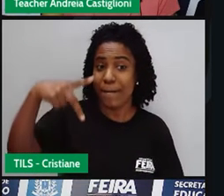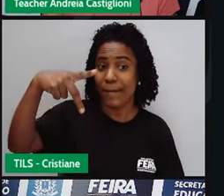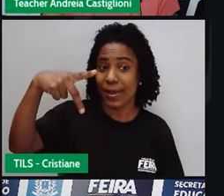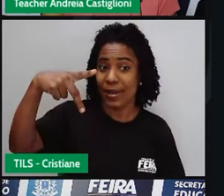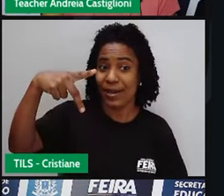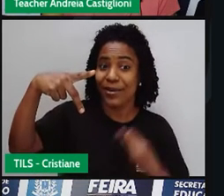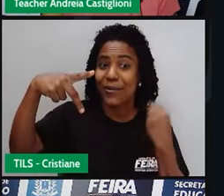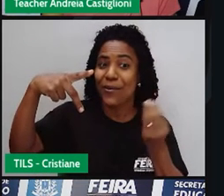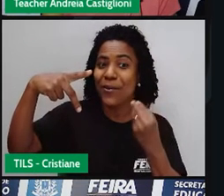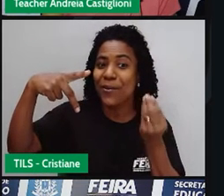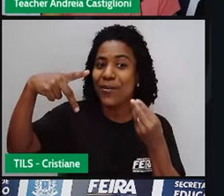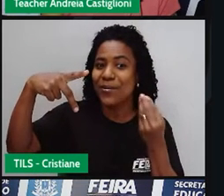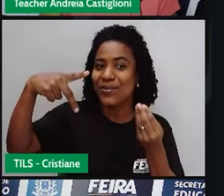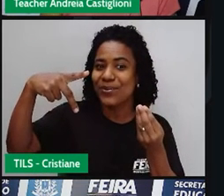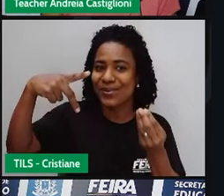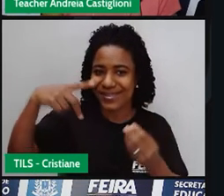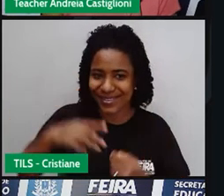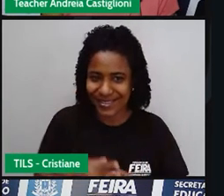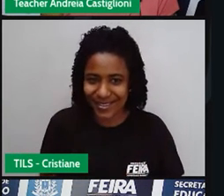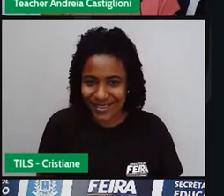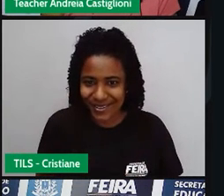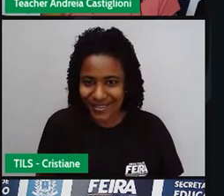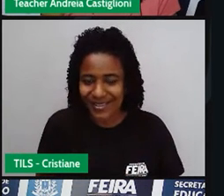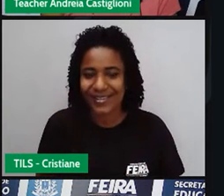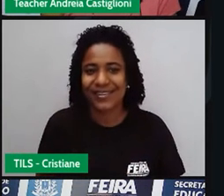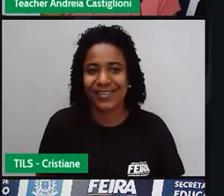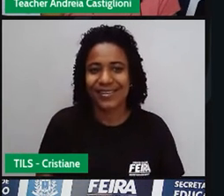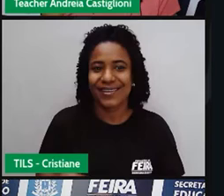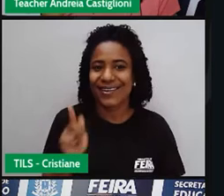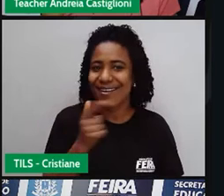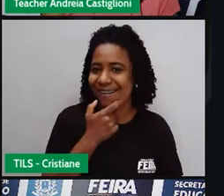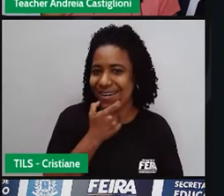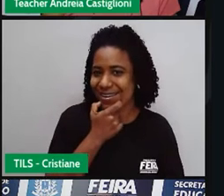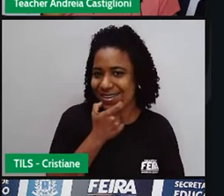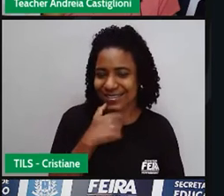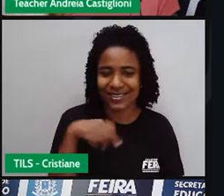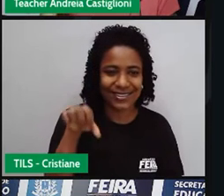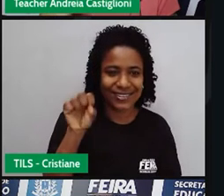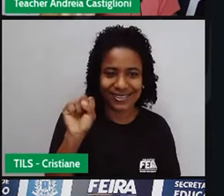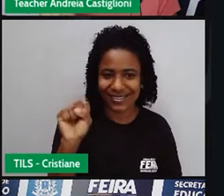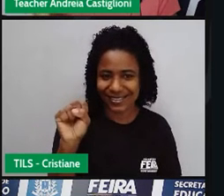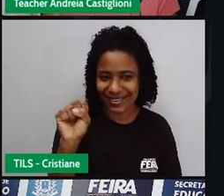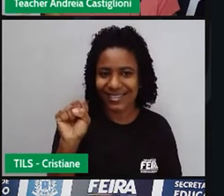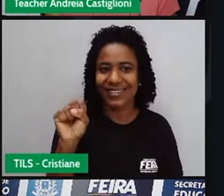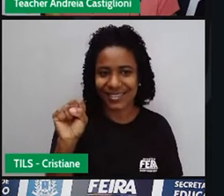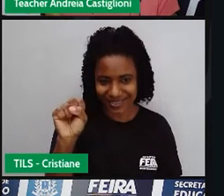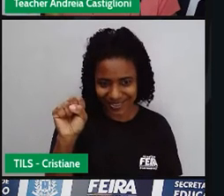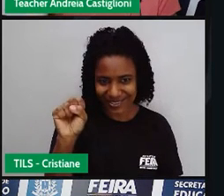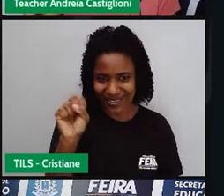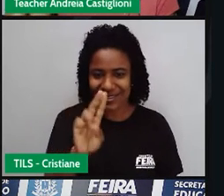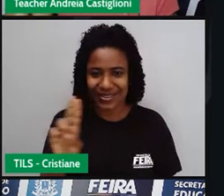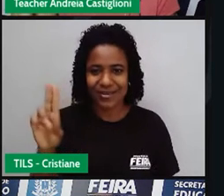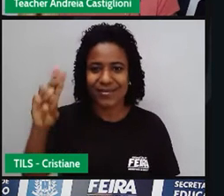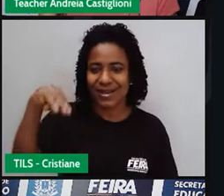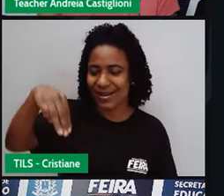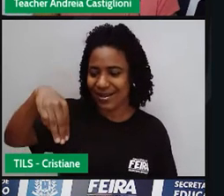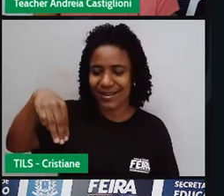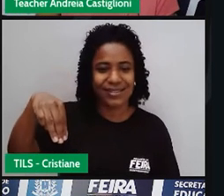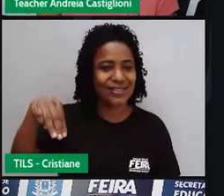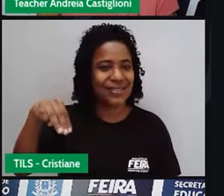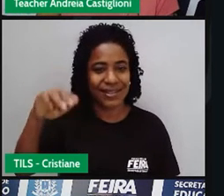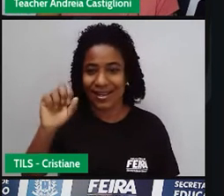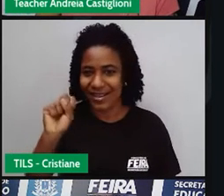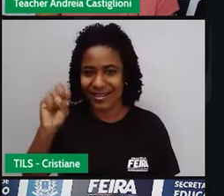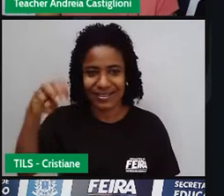P O Pequeno em inglês em mol Então a gente vai ver o s quando a gente ver